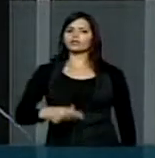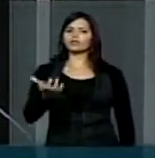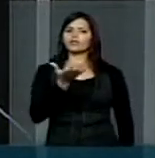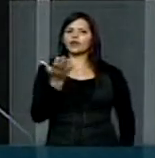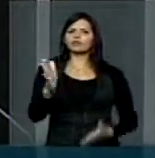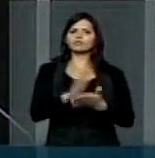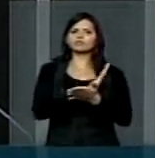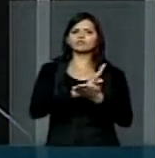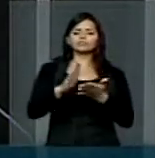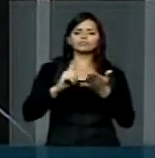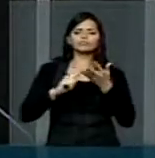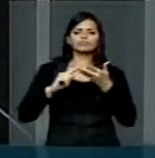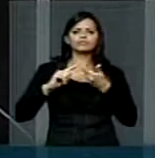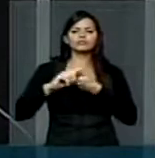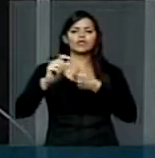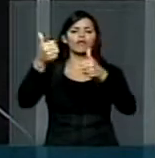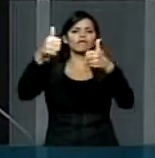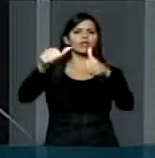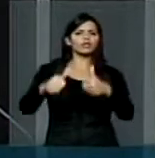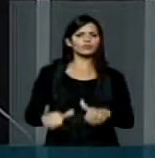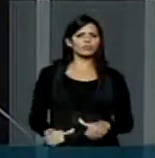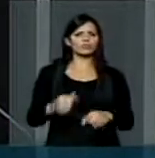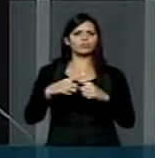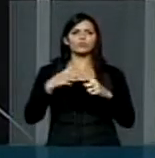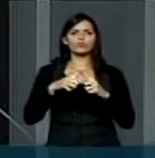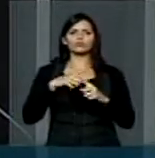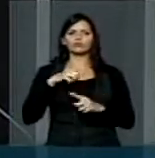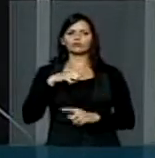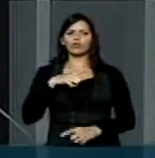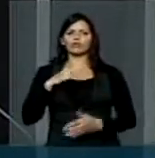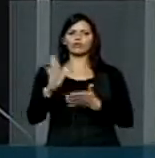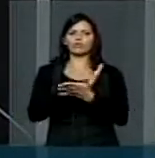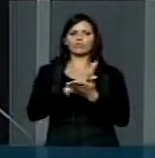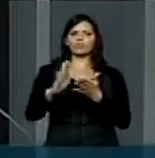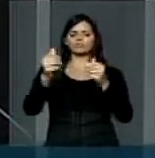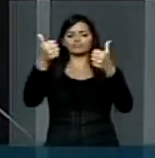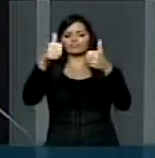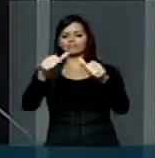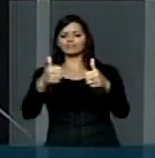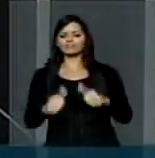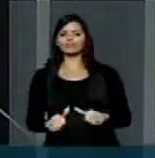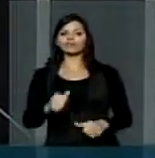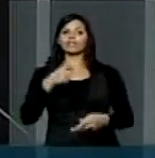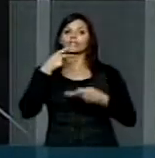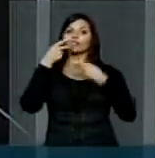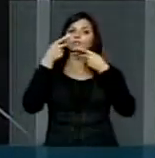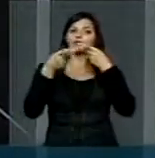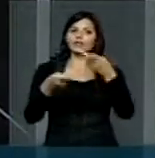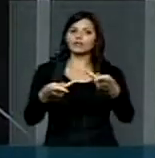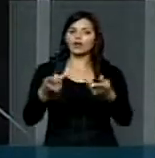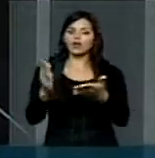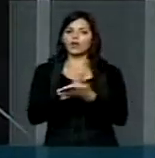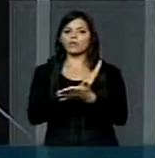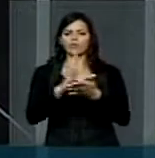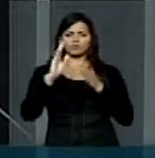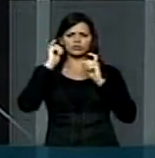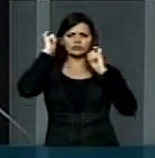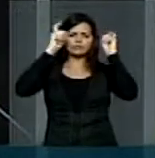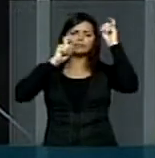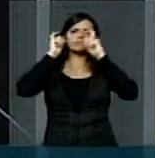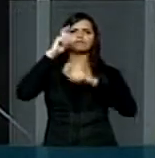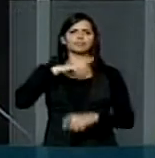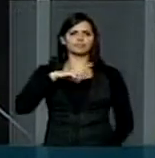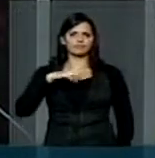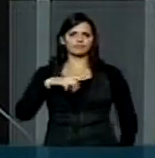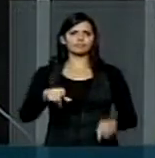algumas considerações, fazer aqui algumas ponderações e manifestar algumas